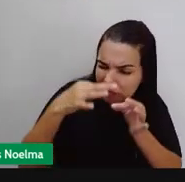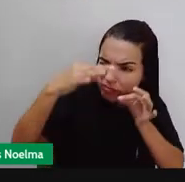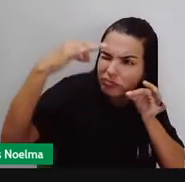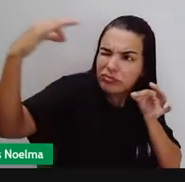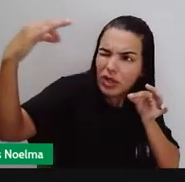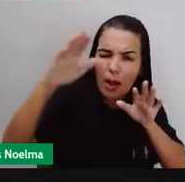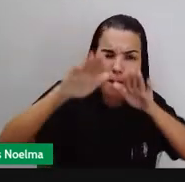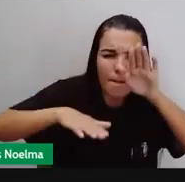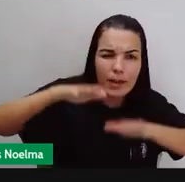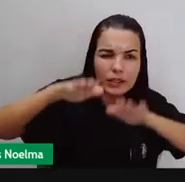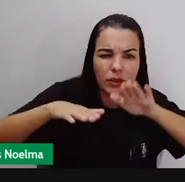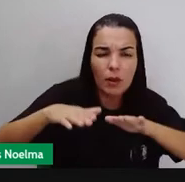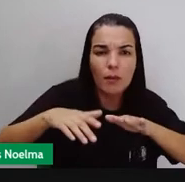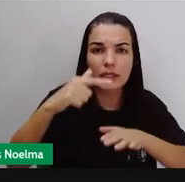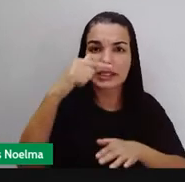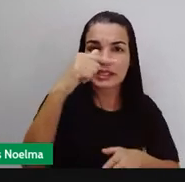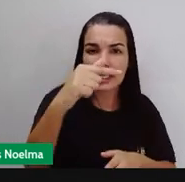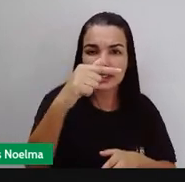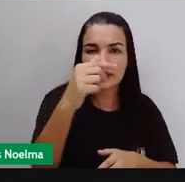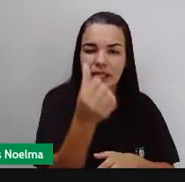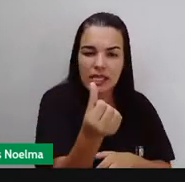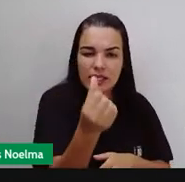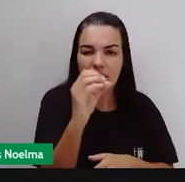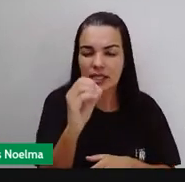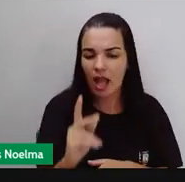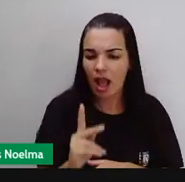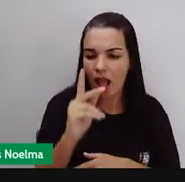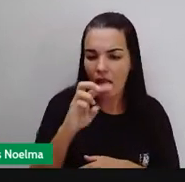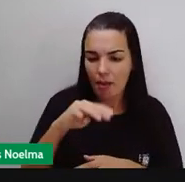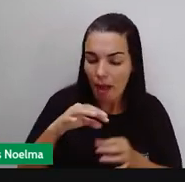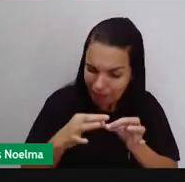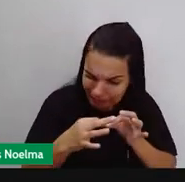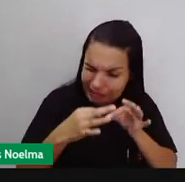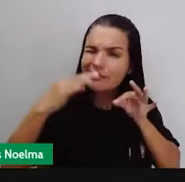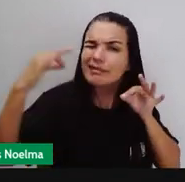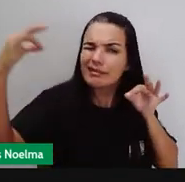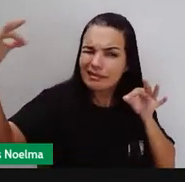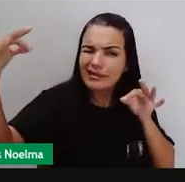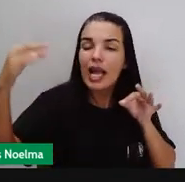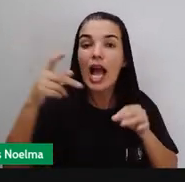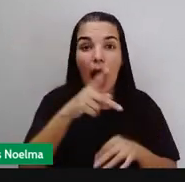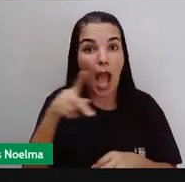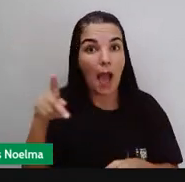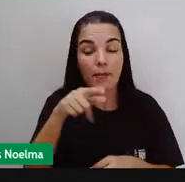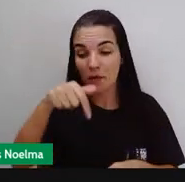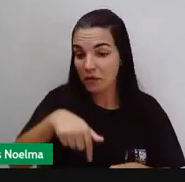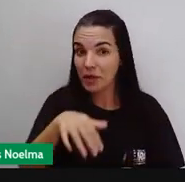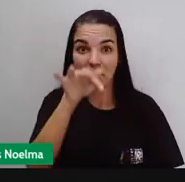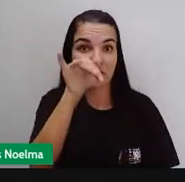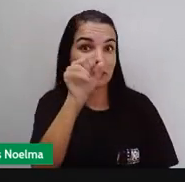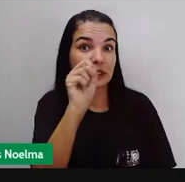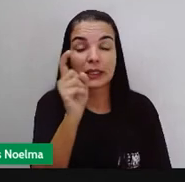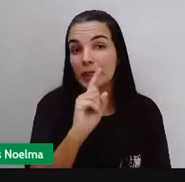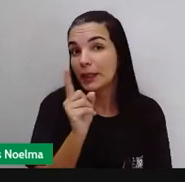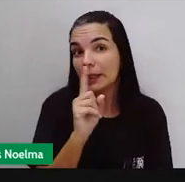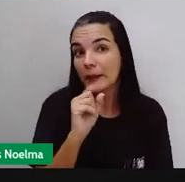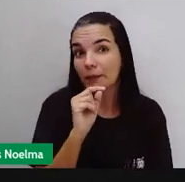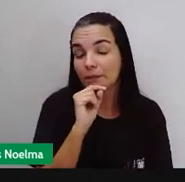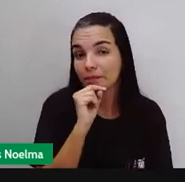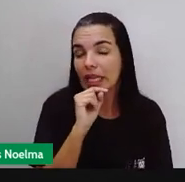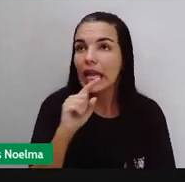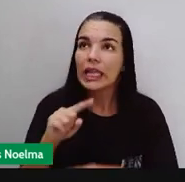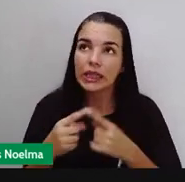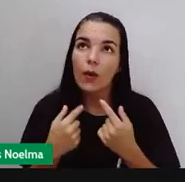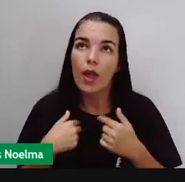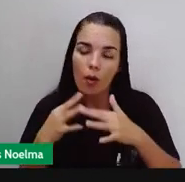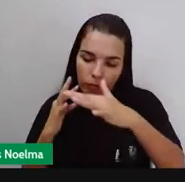760 quilômetros daqui. Então, a Pro veio de fora. A Pro não é de Feira de Santana. Então, eu posso